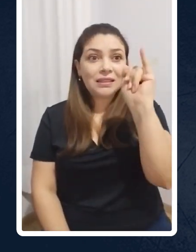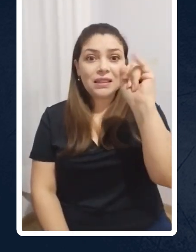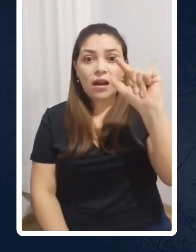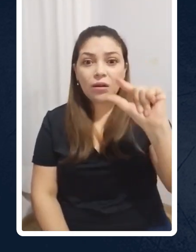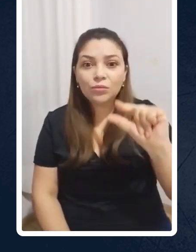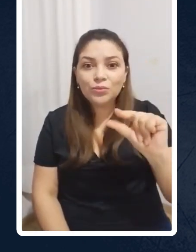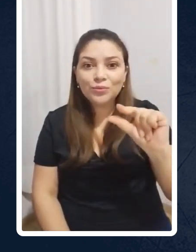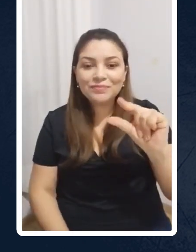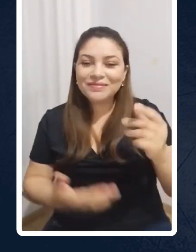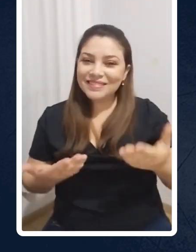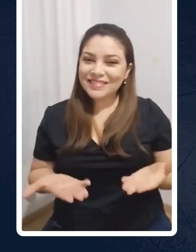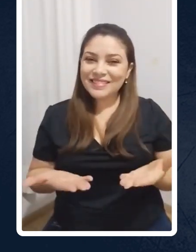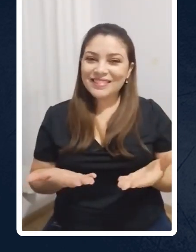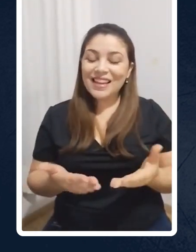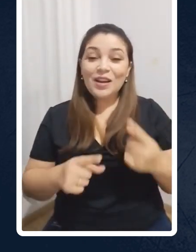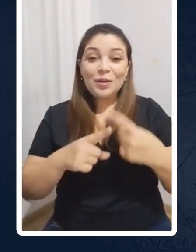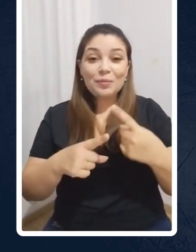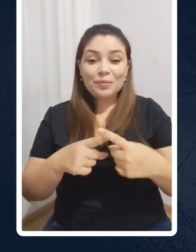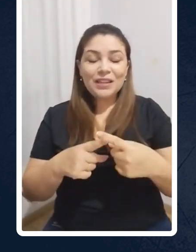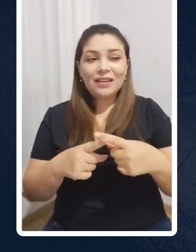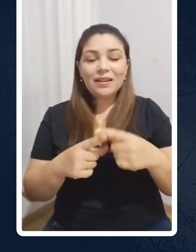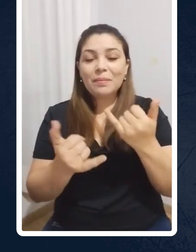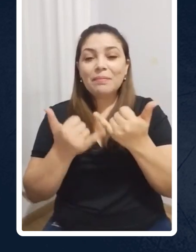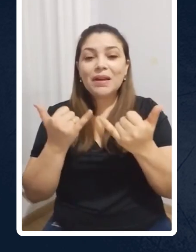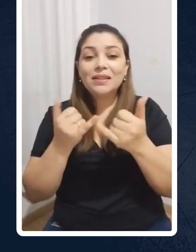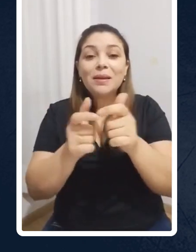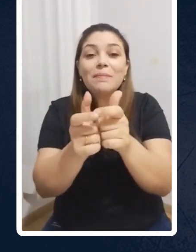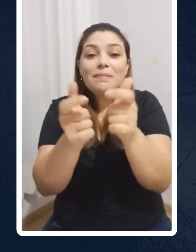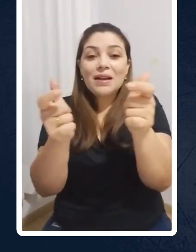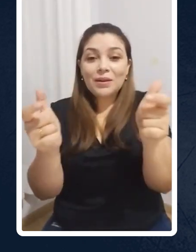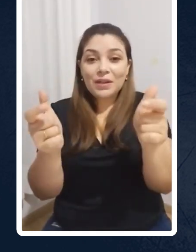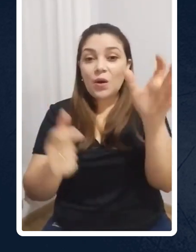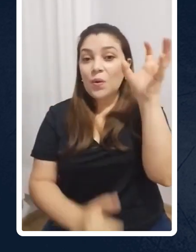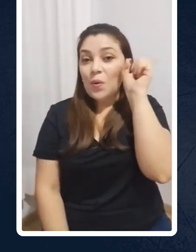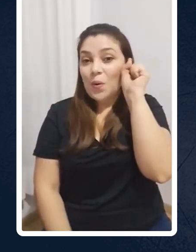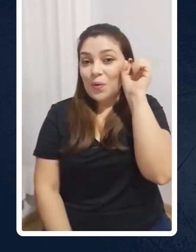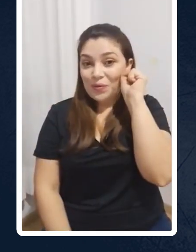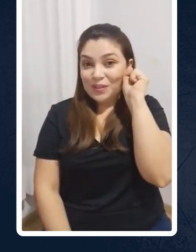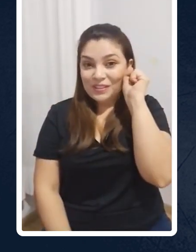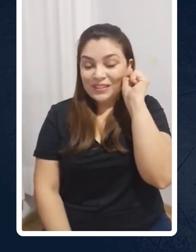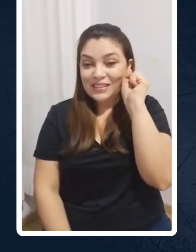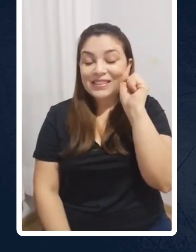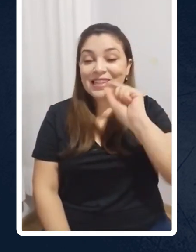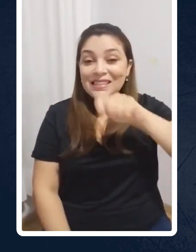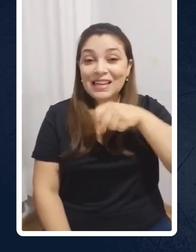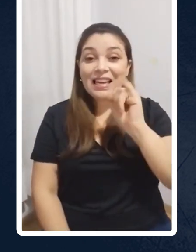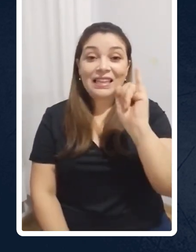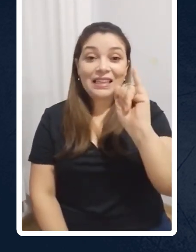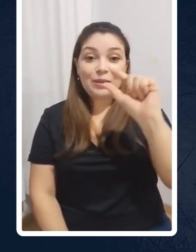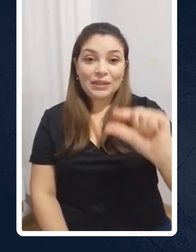a maioria dos ouvintes sinaliza. I pequena. Só que ele